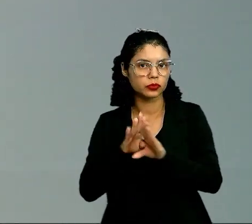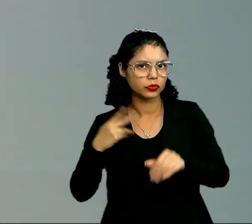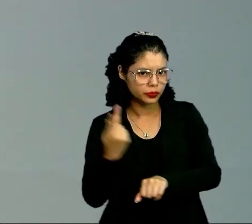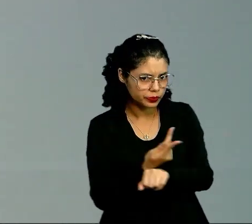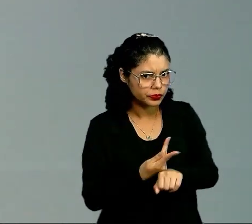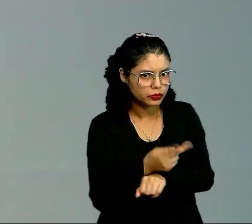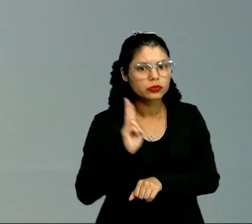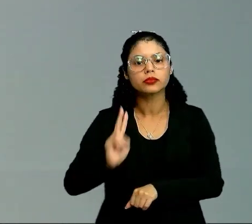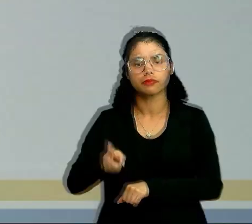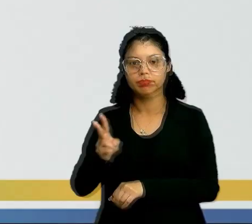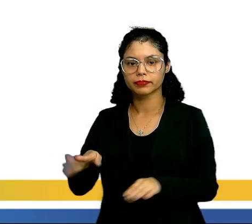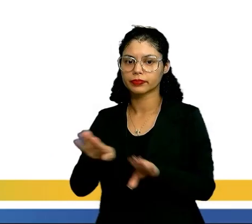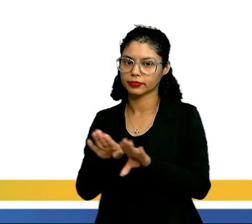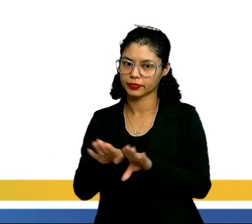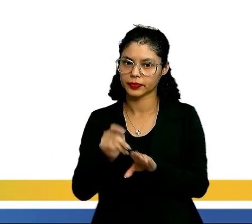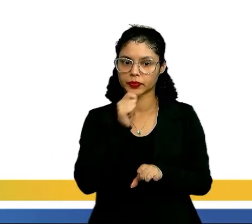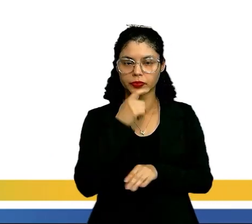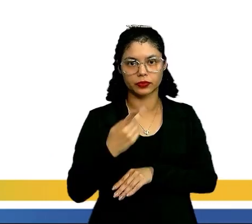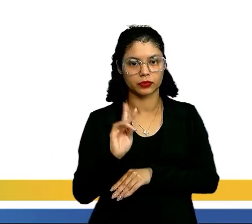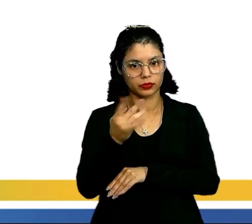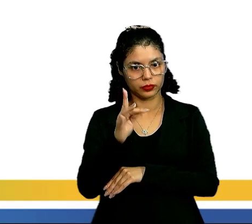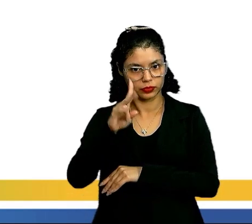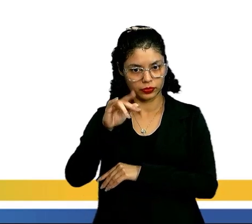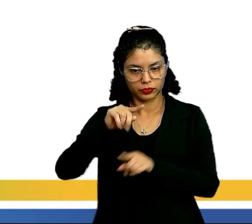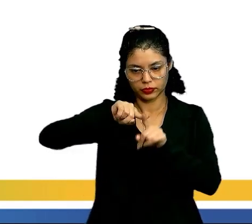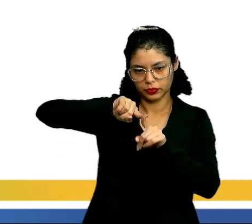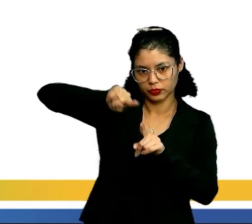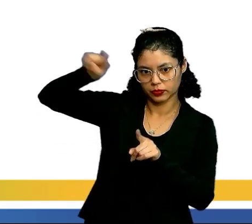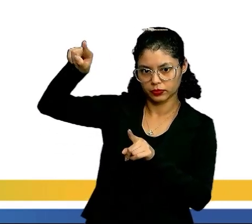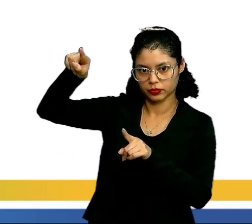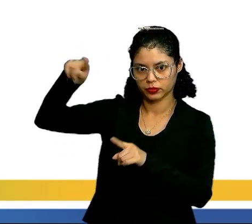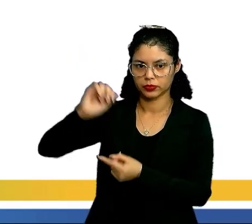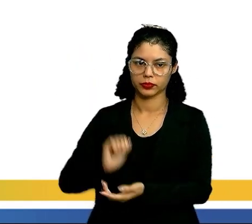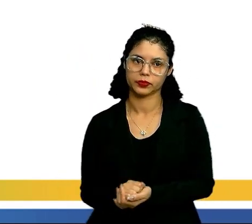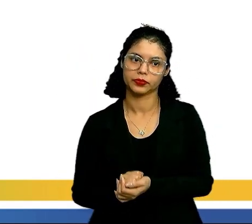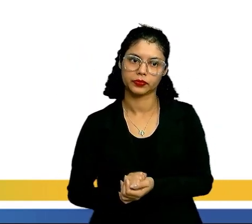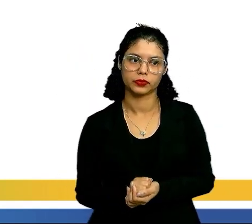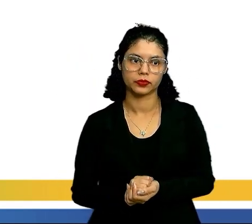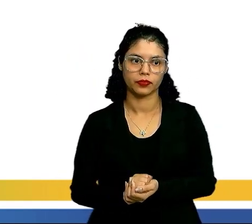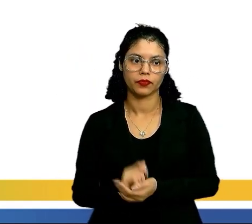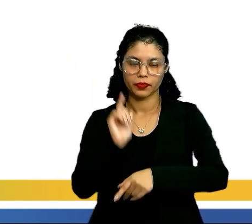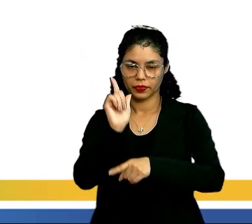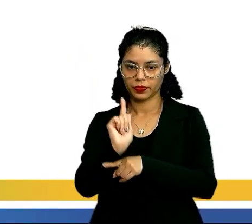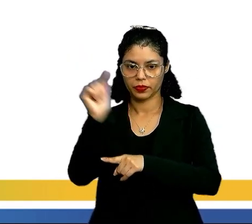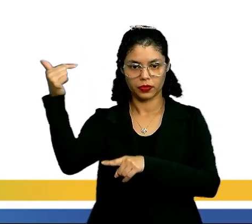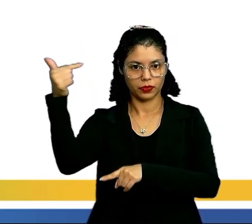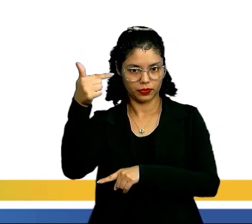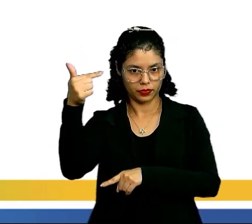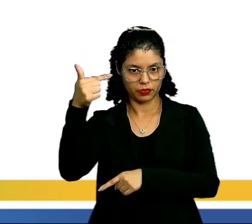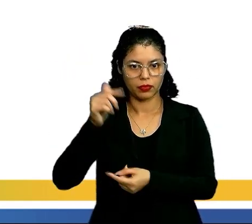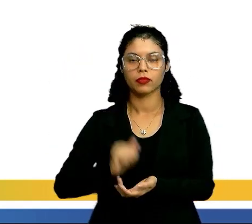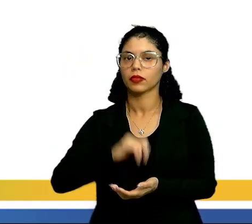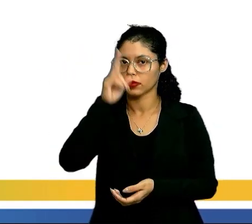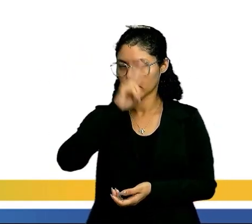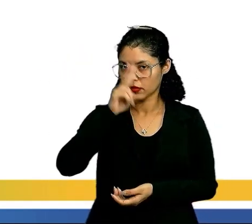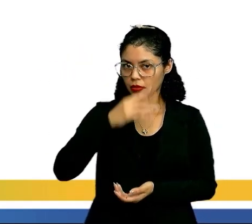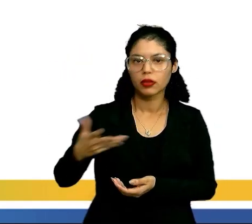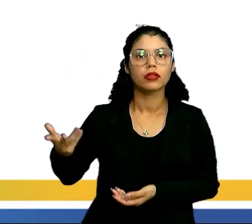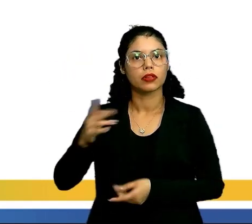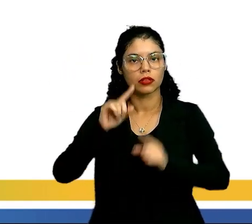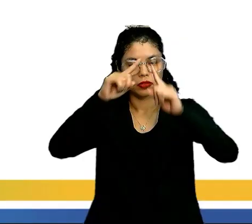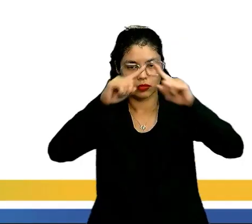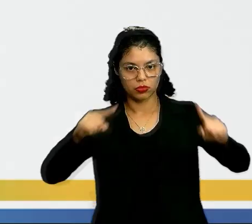está sempre na hipotenusa, tudo bem? Então quando aparecer aquela ali, g ao quadrado, a gente vai lembrar da fórmula de